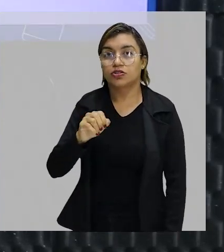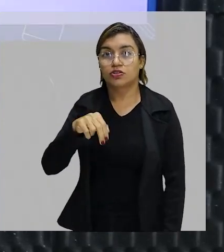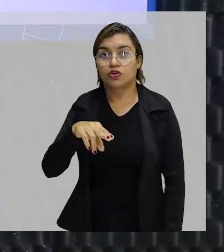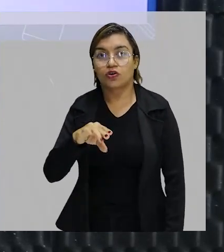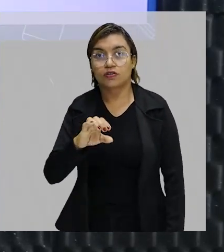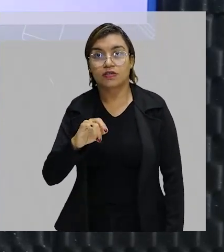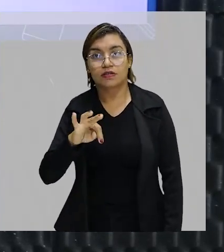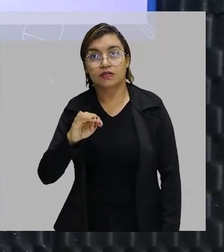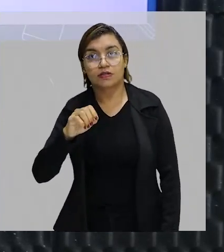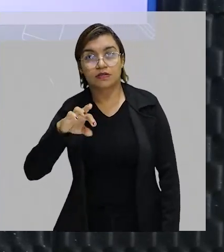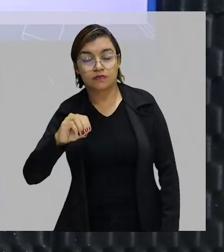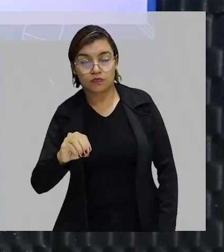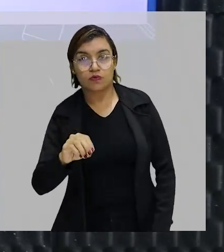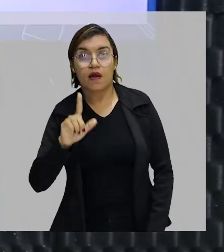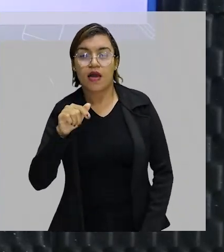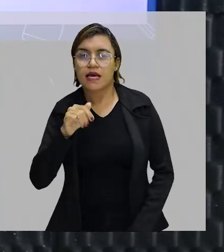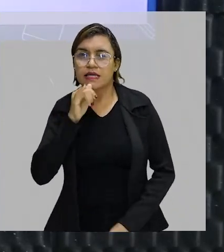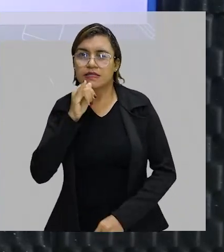de etnia.